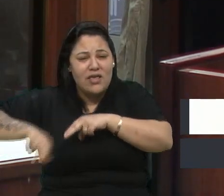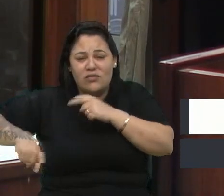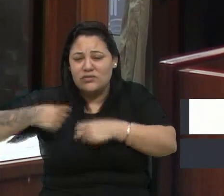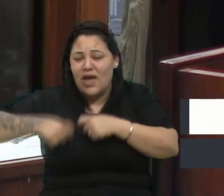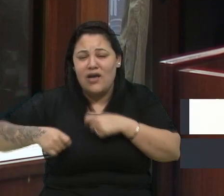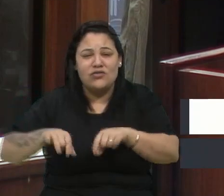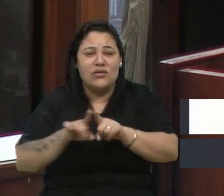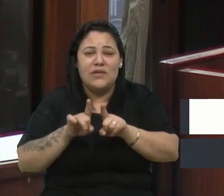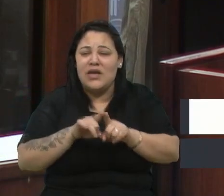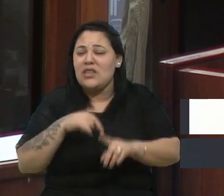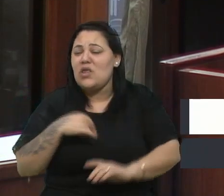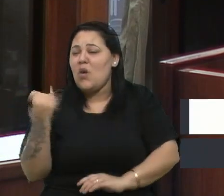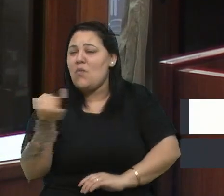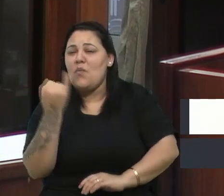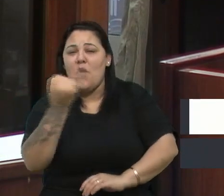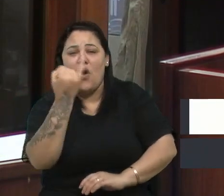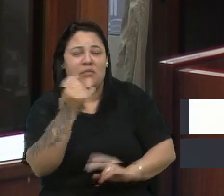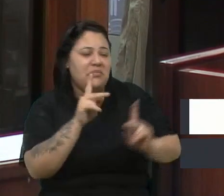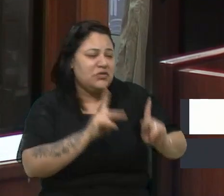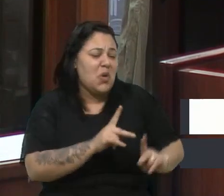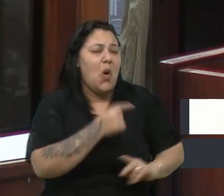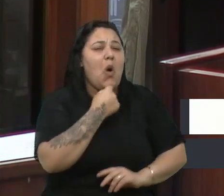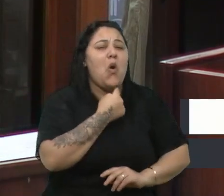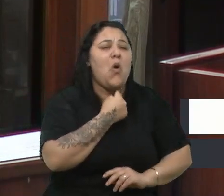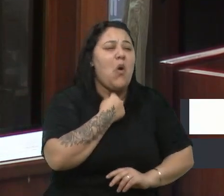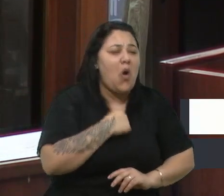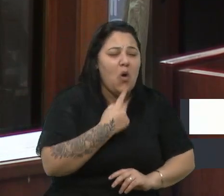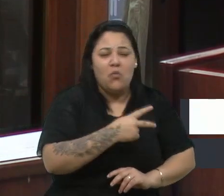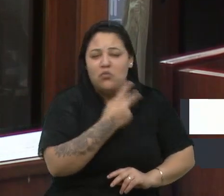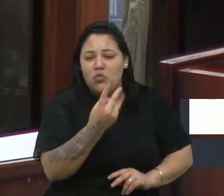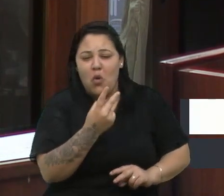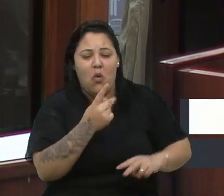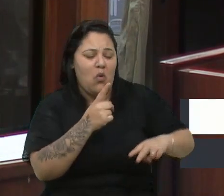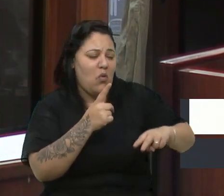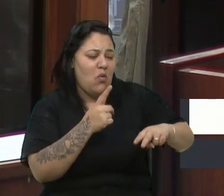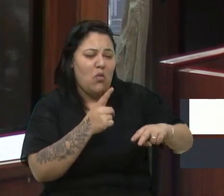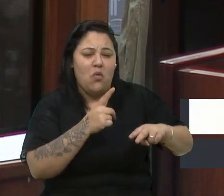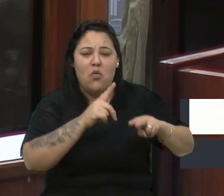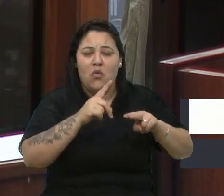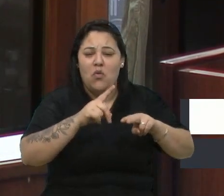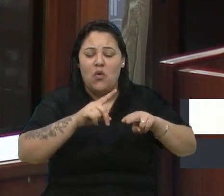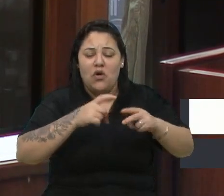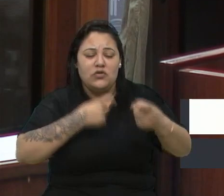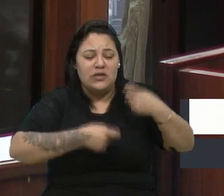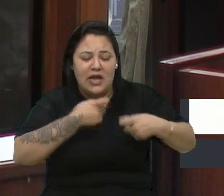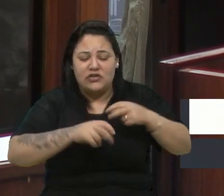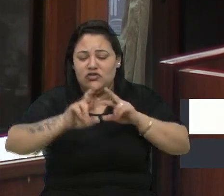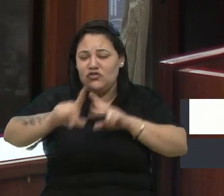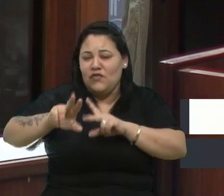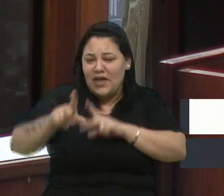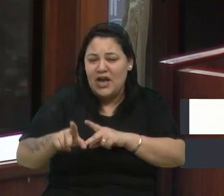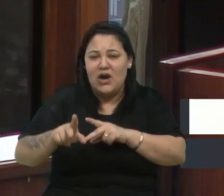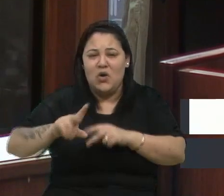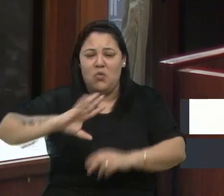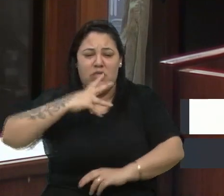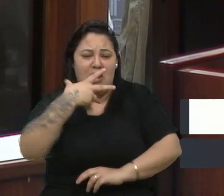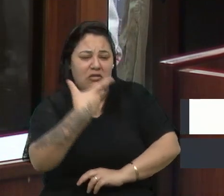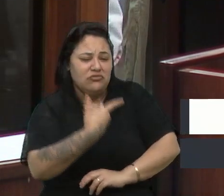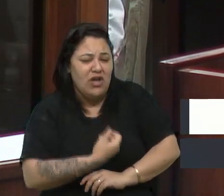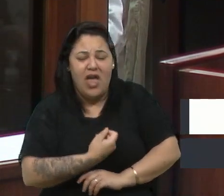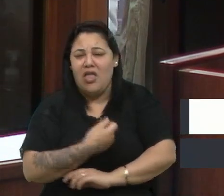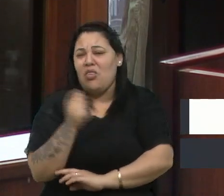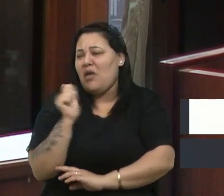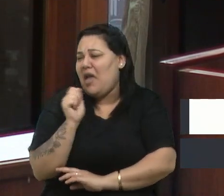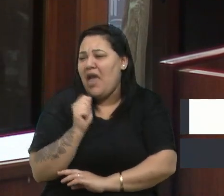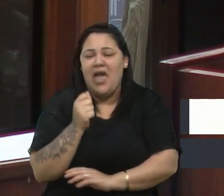uma pessoa é heterossexual, homossexual, bissexual, transgênero, travesti